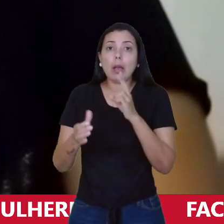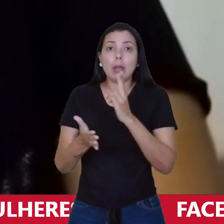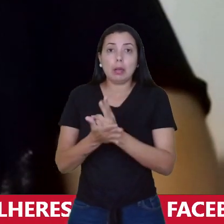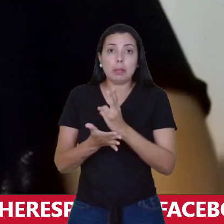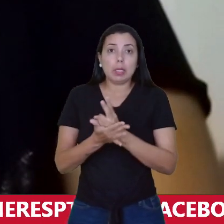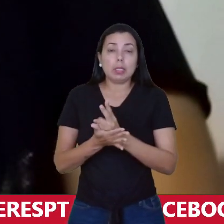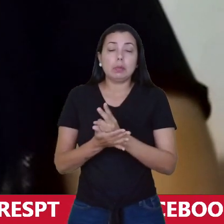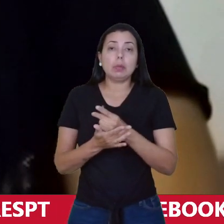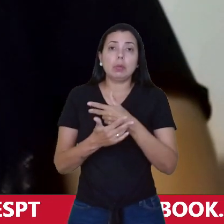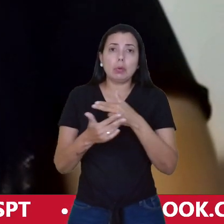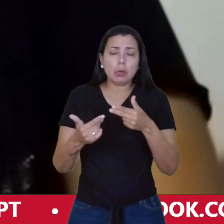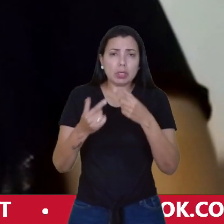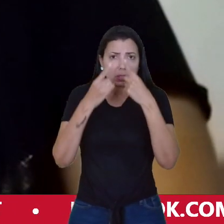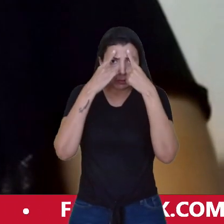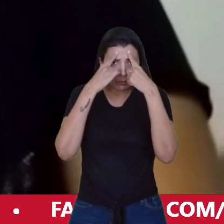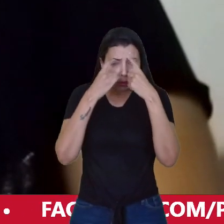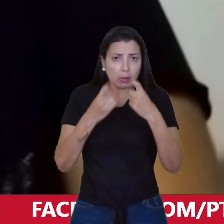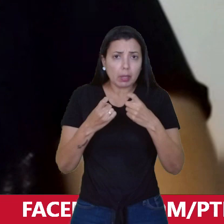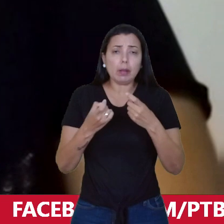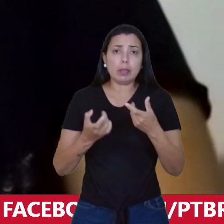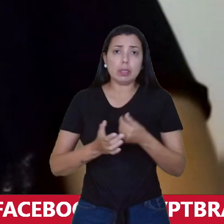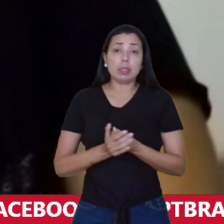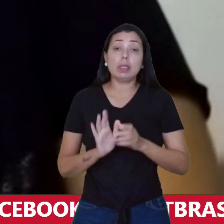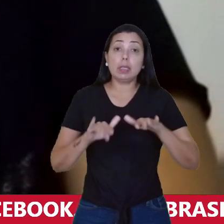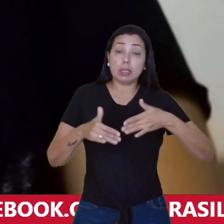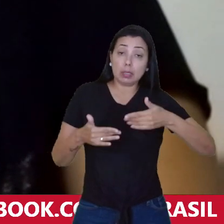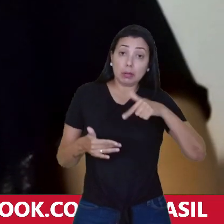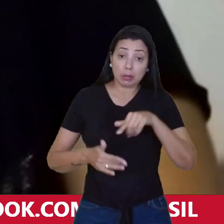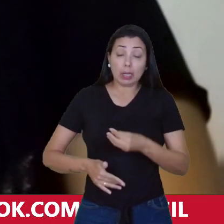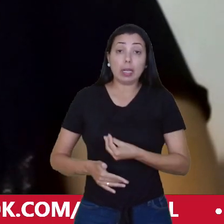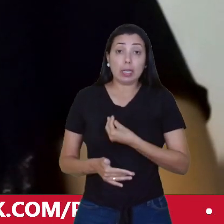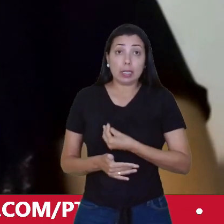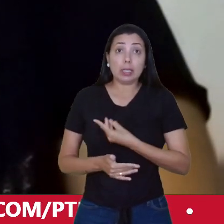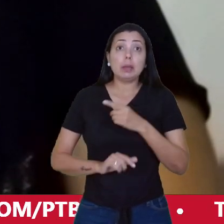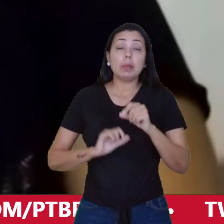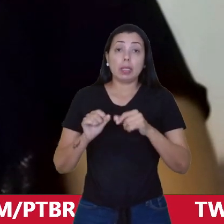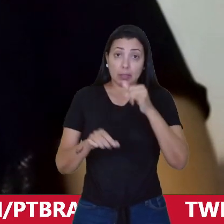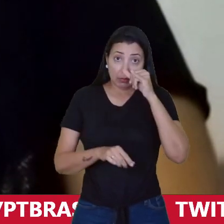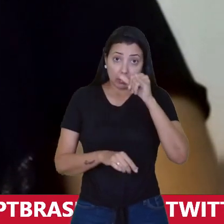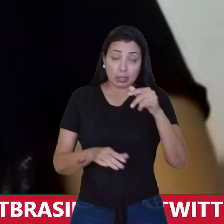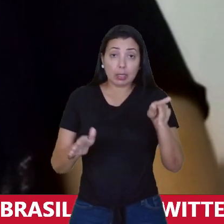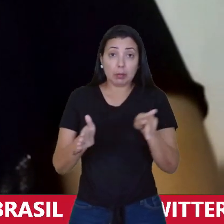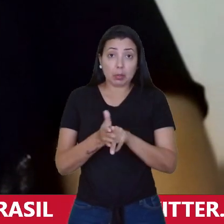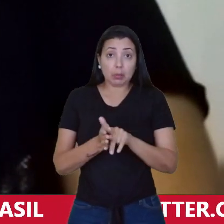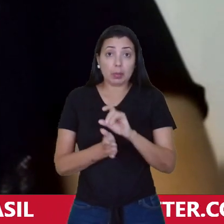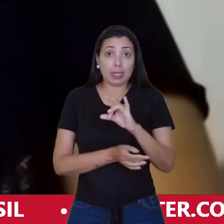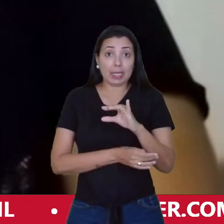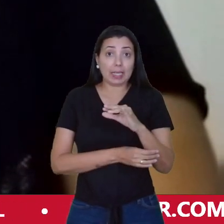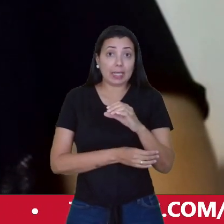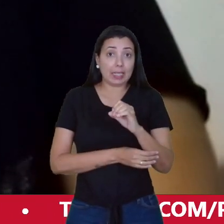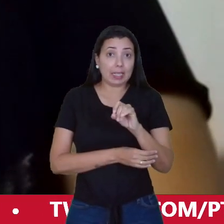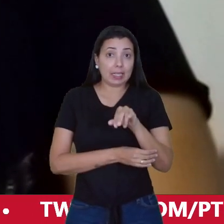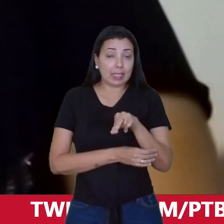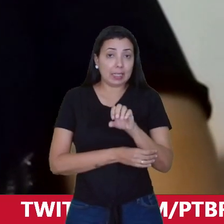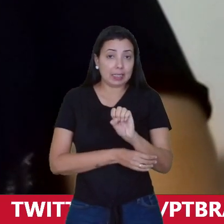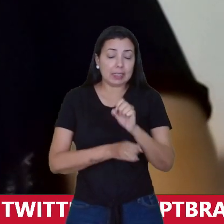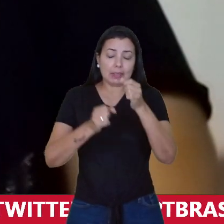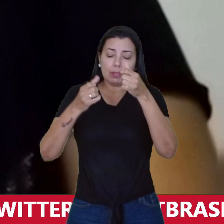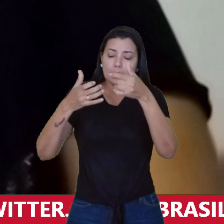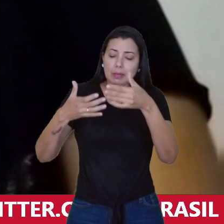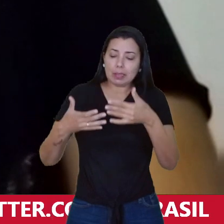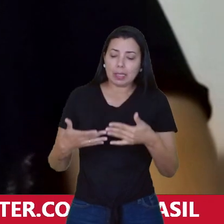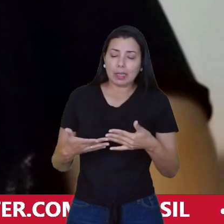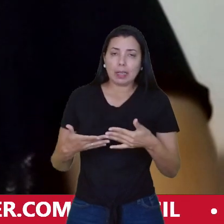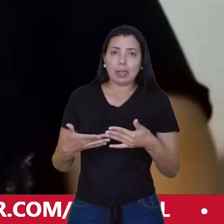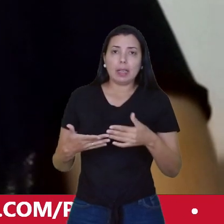requintes de crueldade e de violência. Então, nós estamos aqui para gritar, né? Como a própria Clarice Lispector vai dizer,